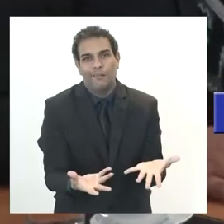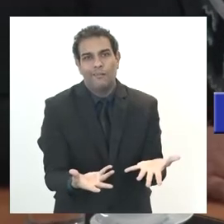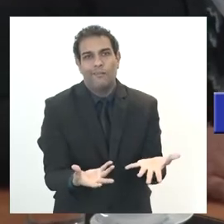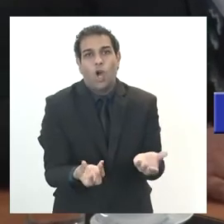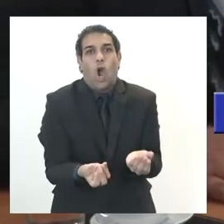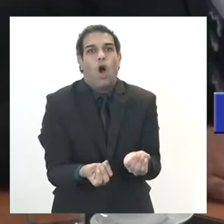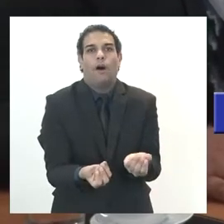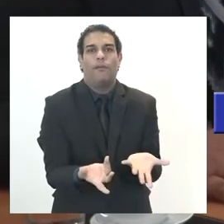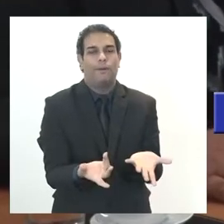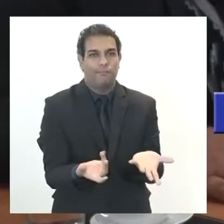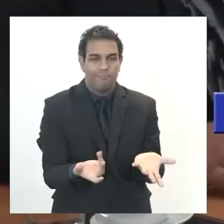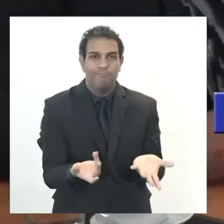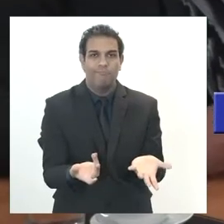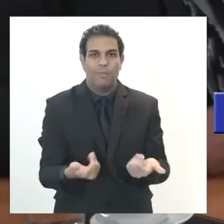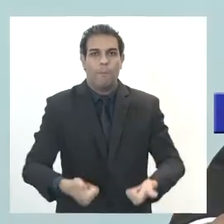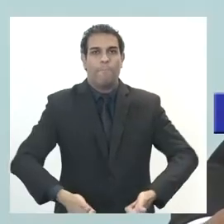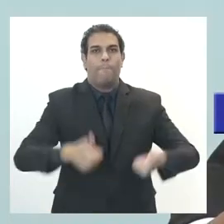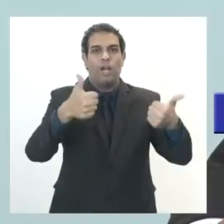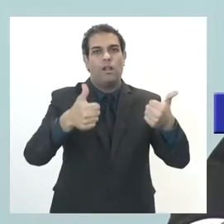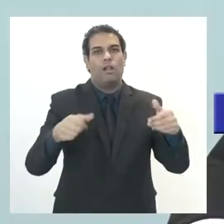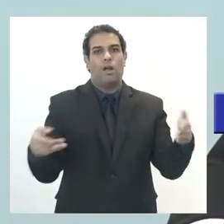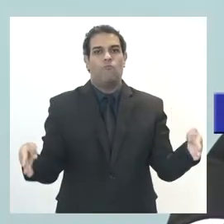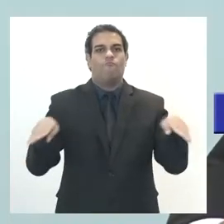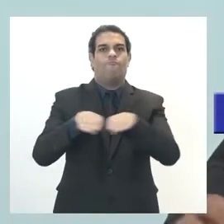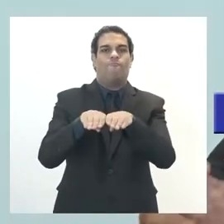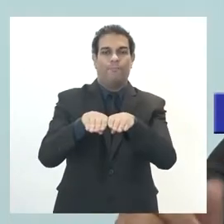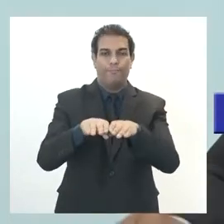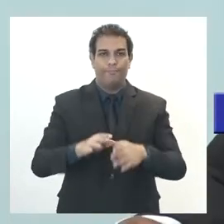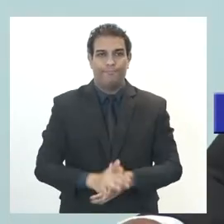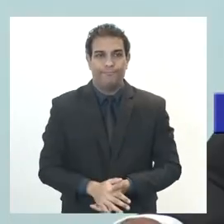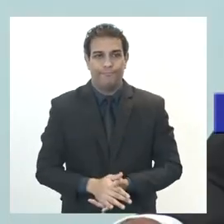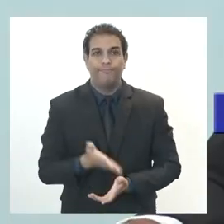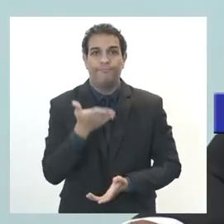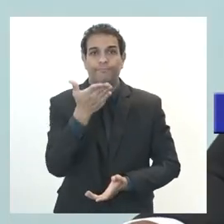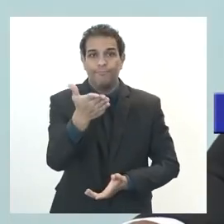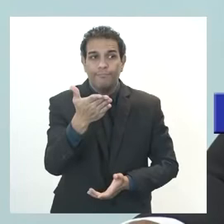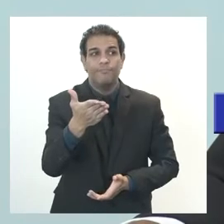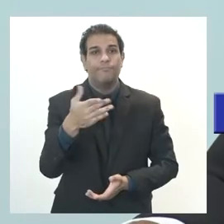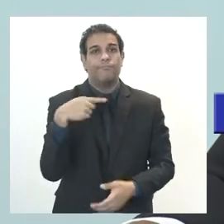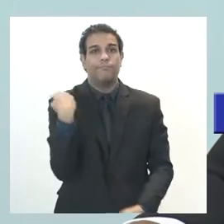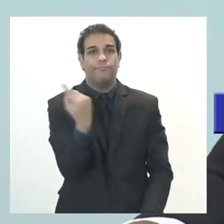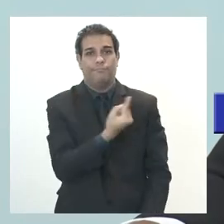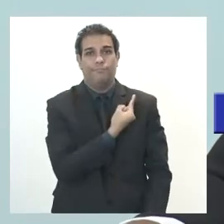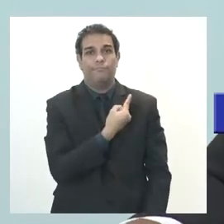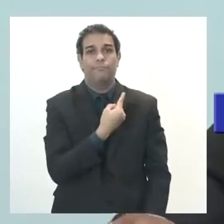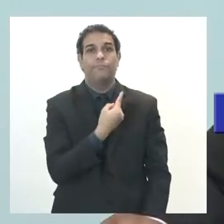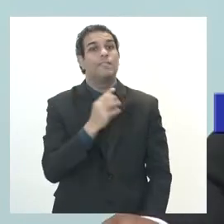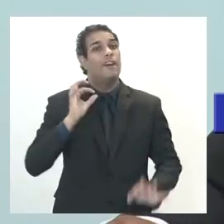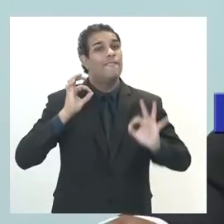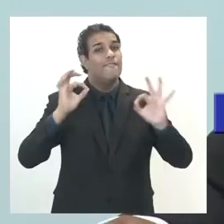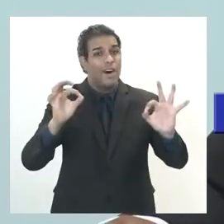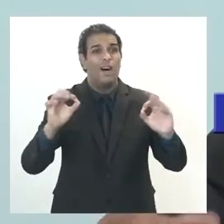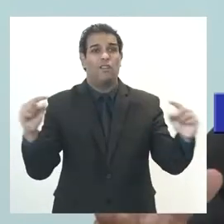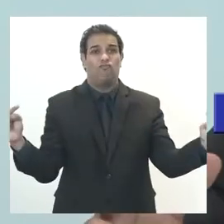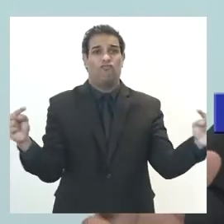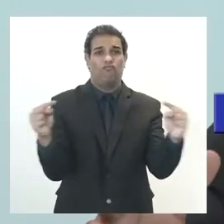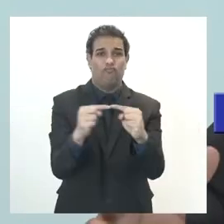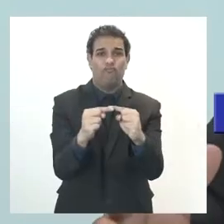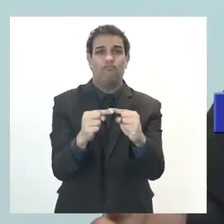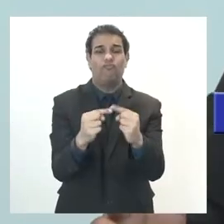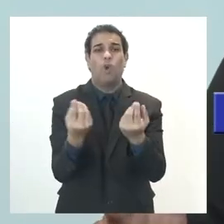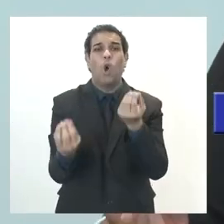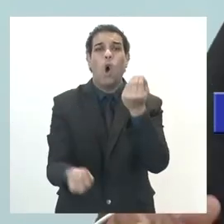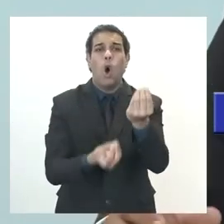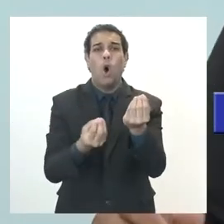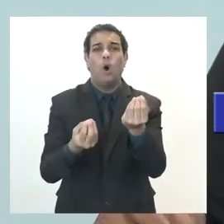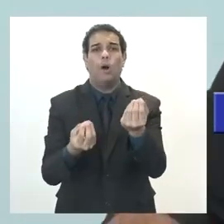e nada para melhorar isso não Deputado Paulo Ramos sabemos na prática que é é ficar